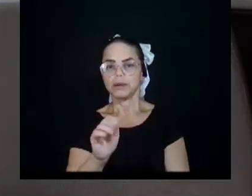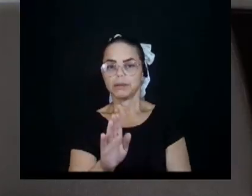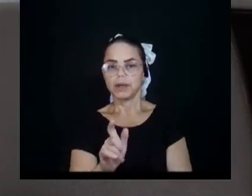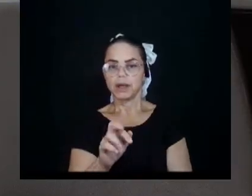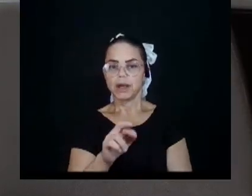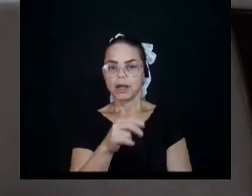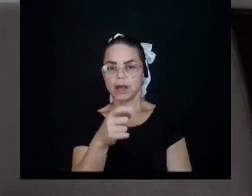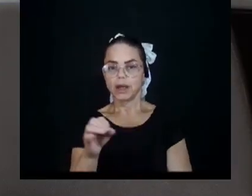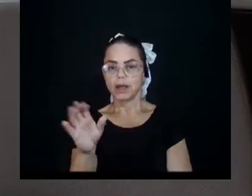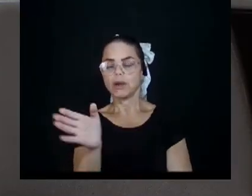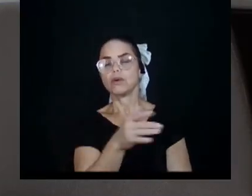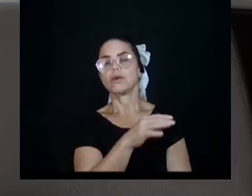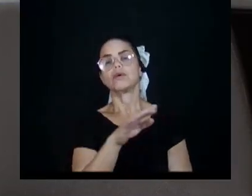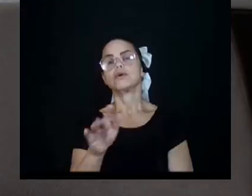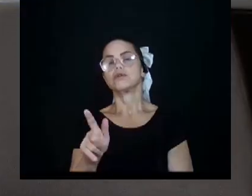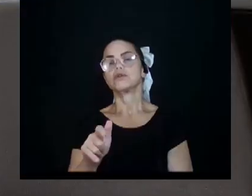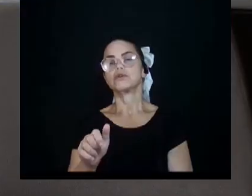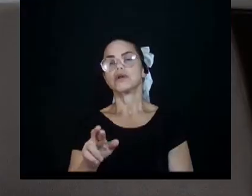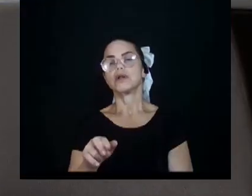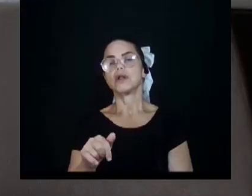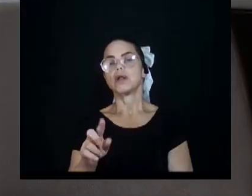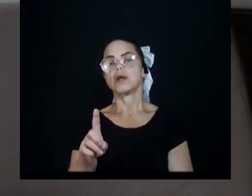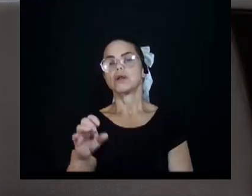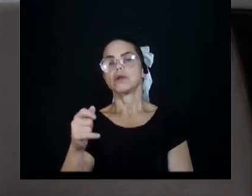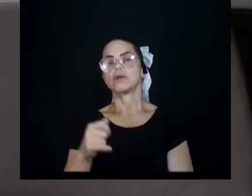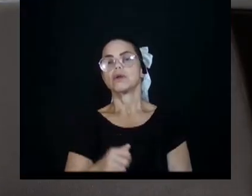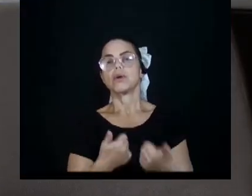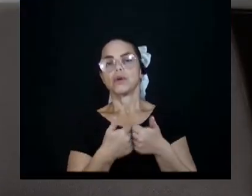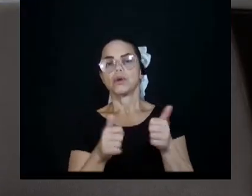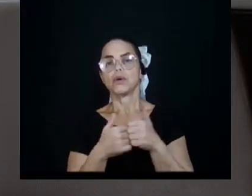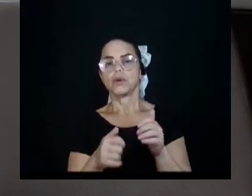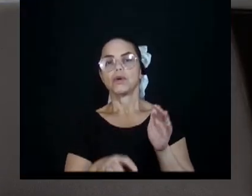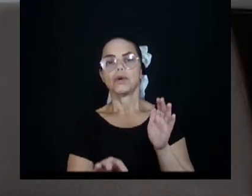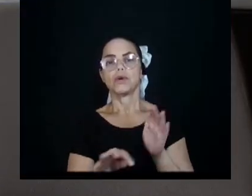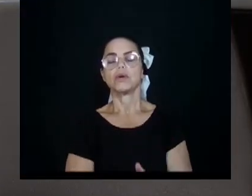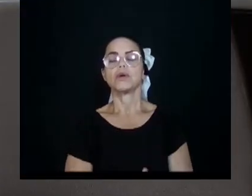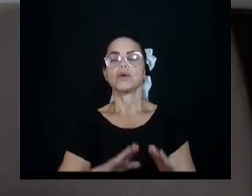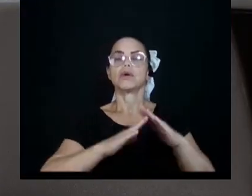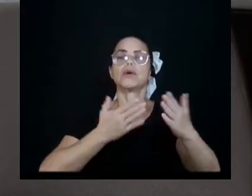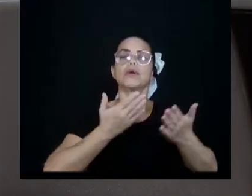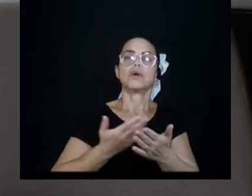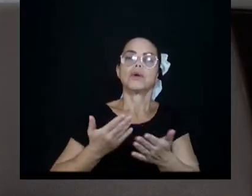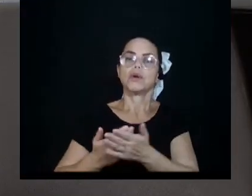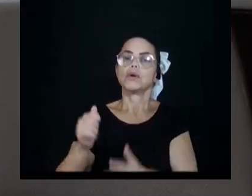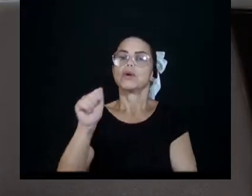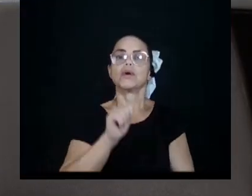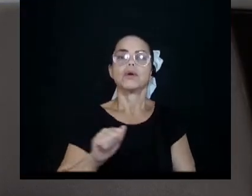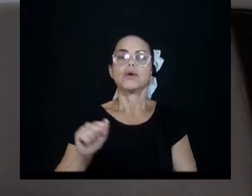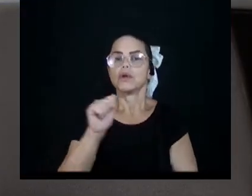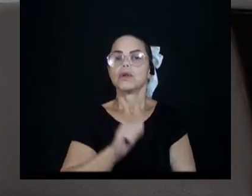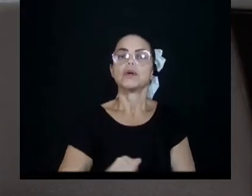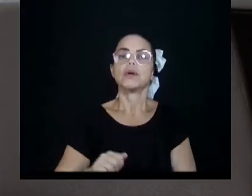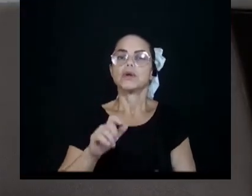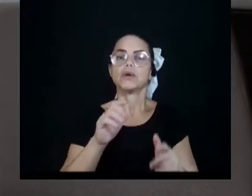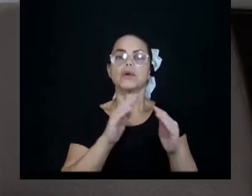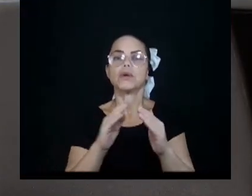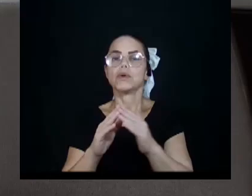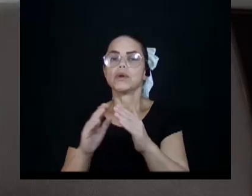Mas nós já fizemos em várias escolas, em associação de moradores, em centros de saúde, sempre no sentido